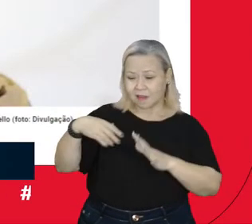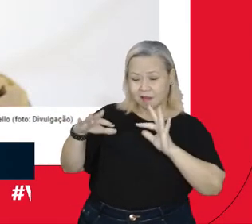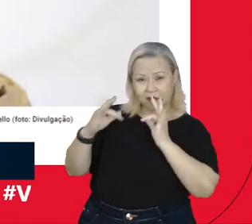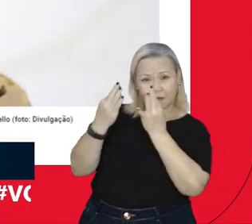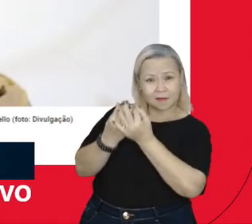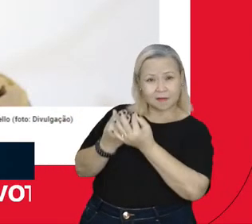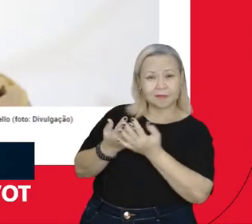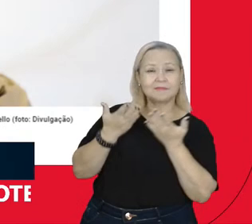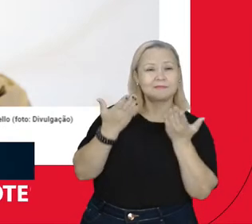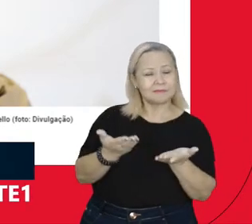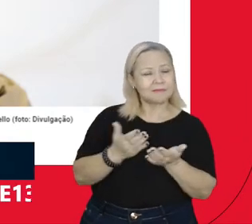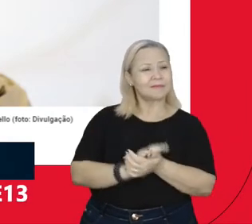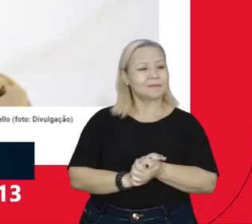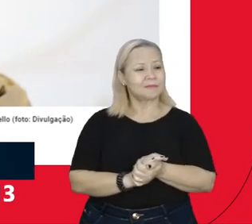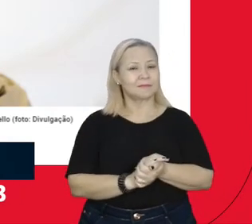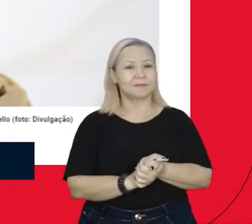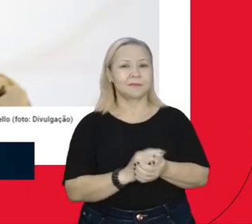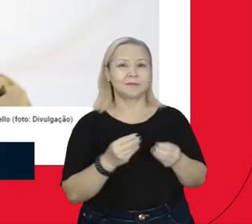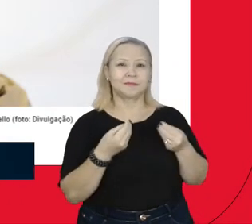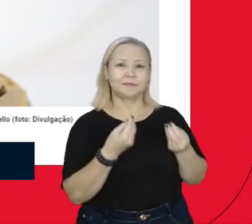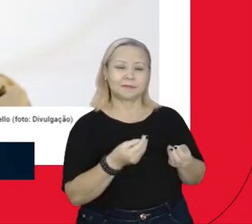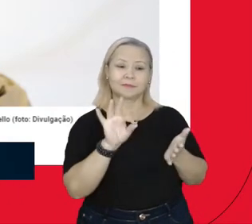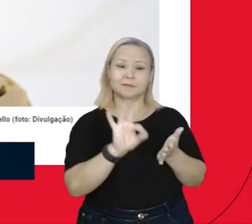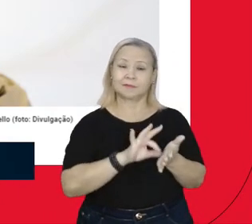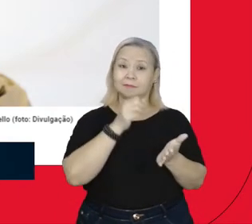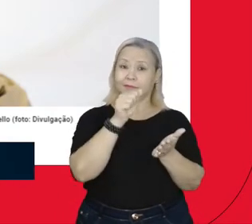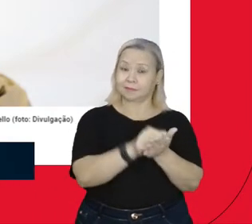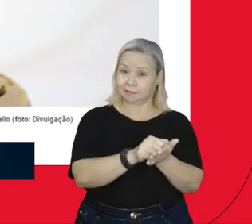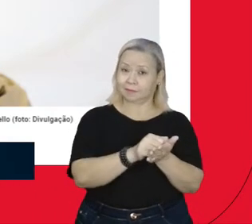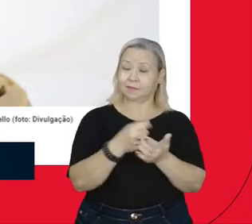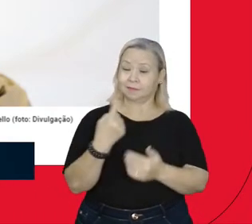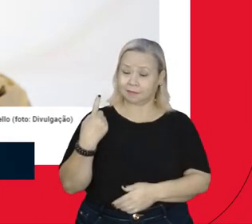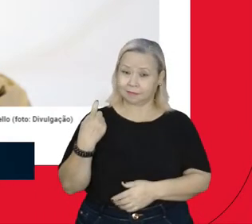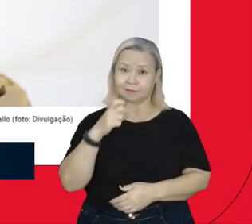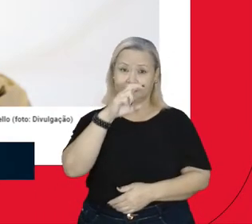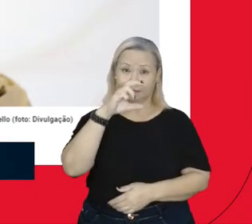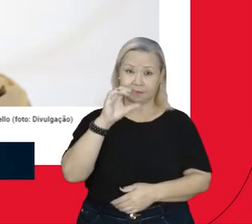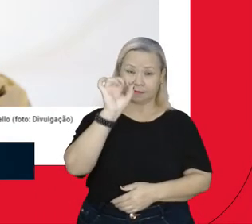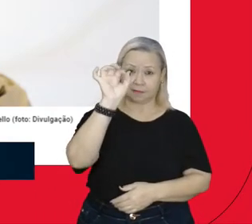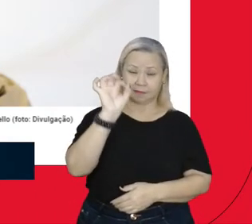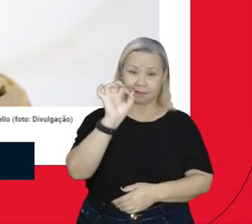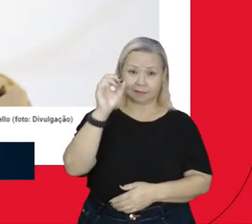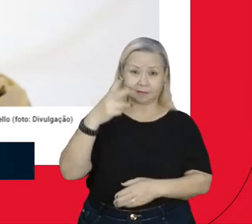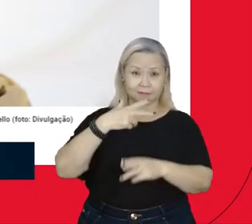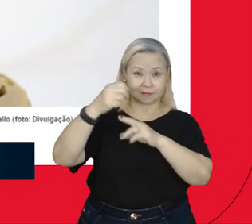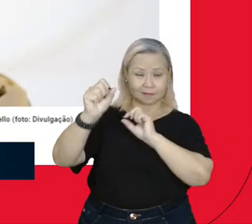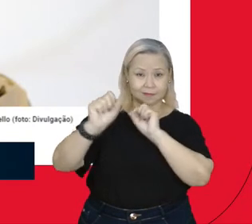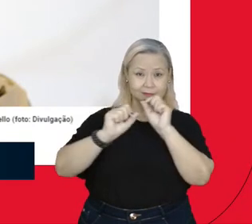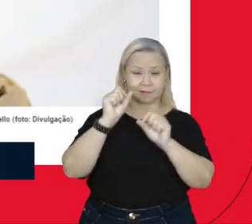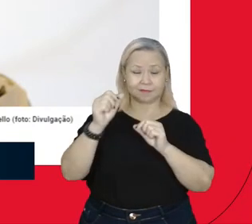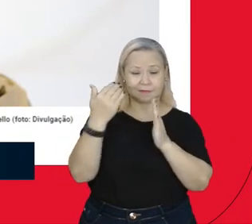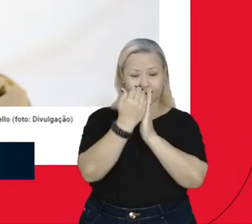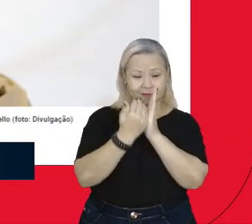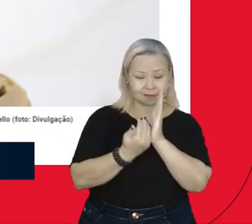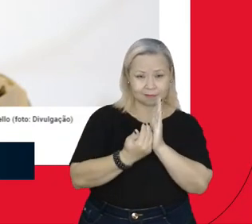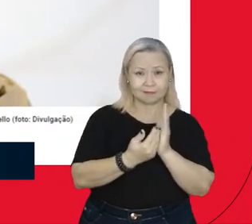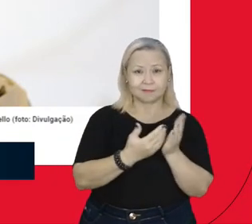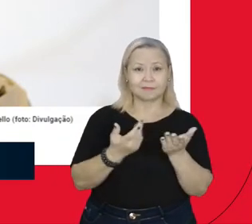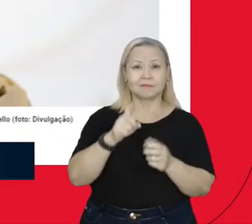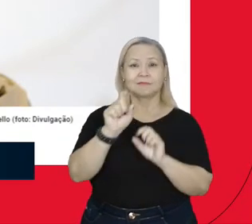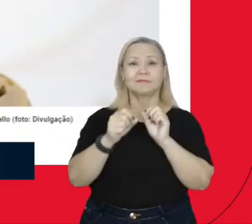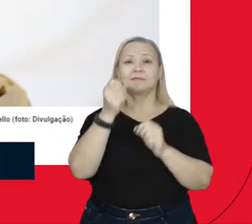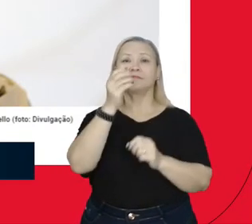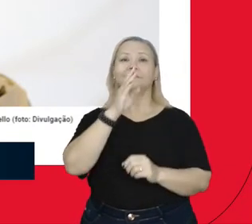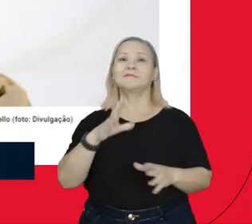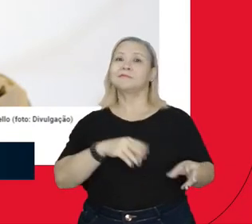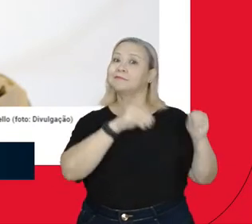ele atribuindo aí ao cadastro único 50% do sucesso do programa. Tanto é que o Brasil